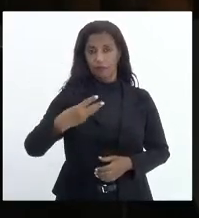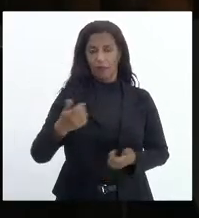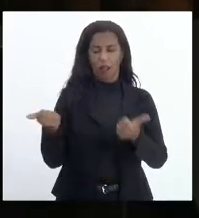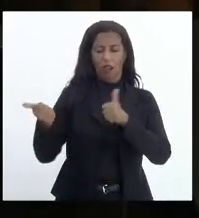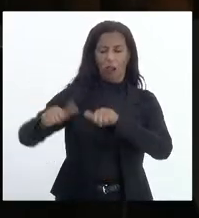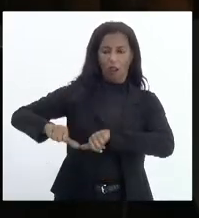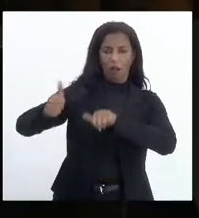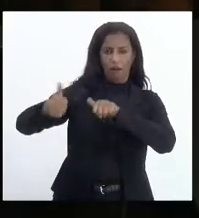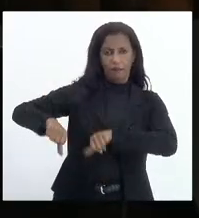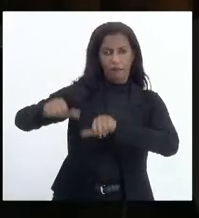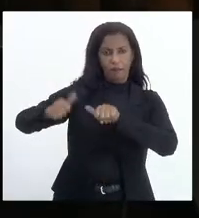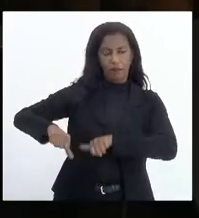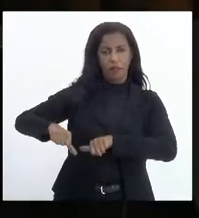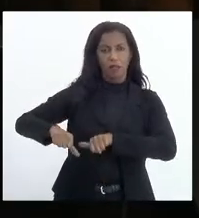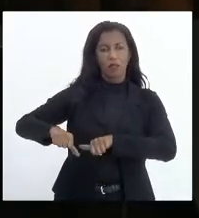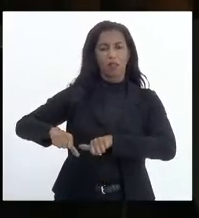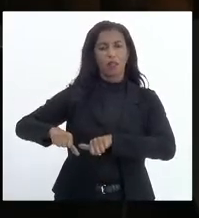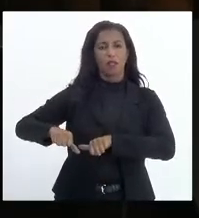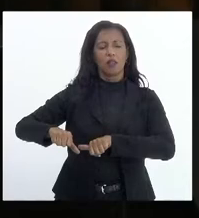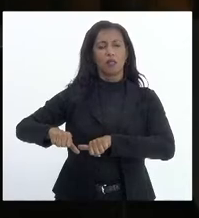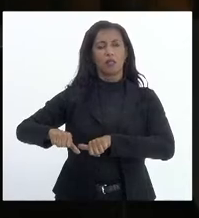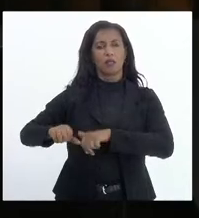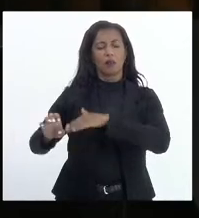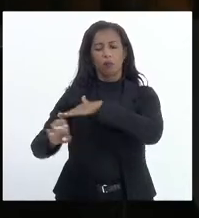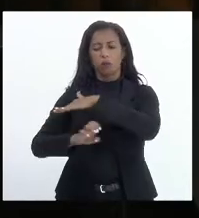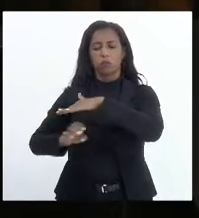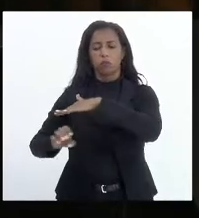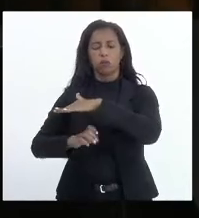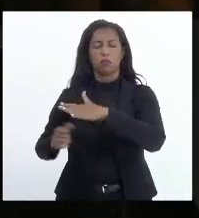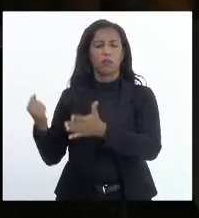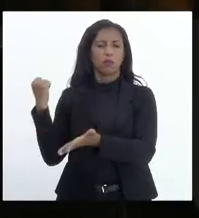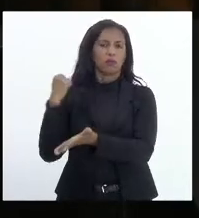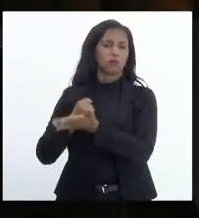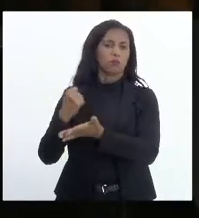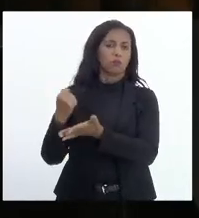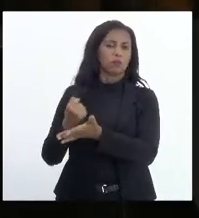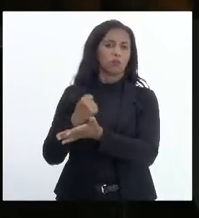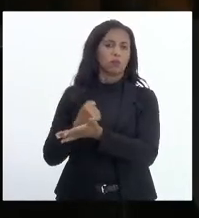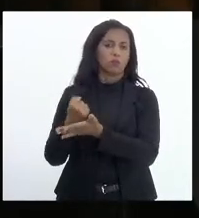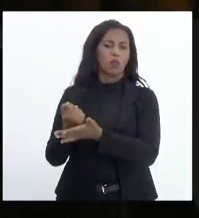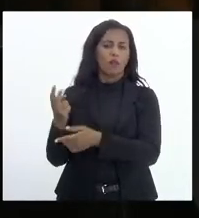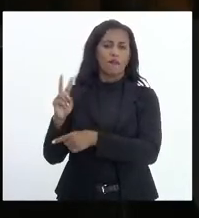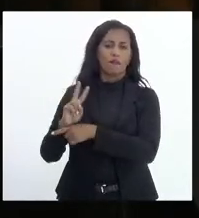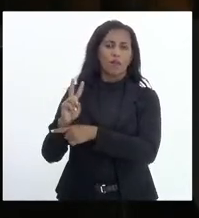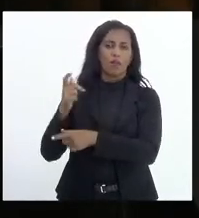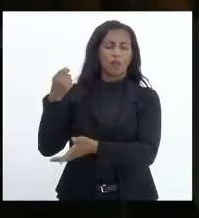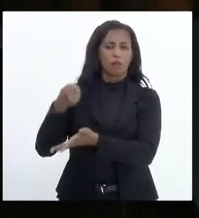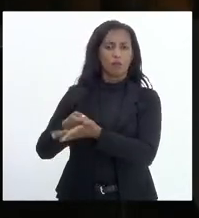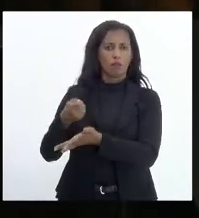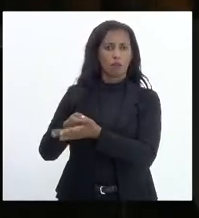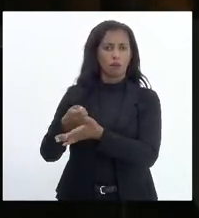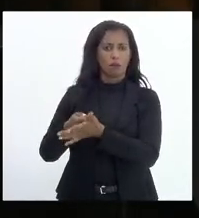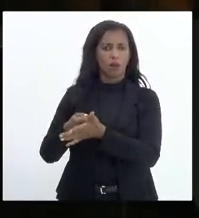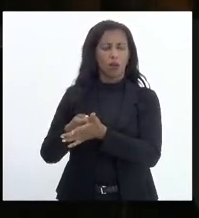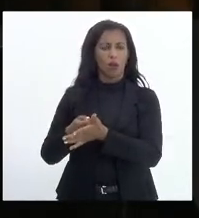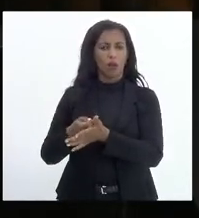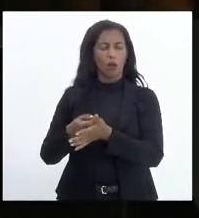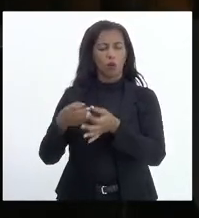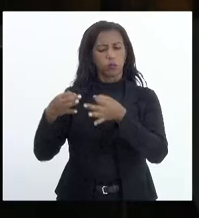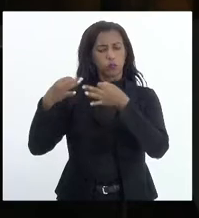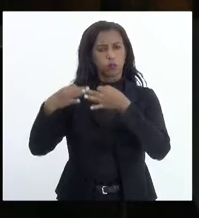a avaliação do programa de integridade das empresas contratadas visando a garantir uniformidade